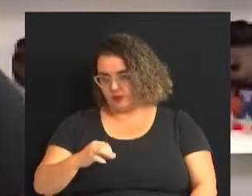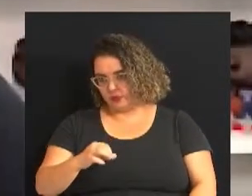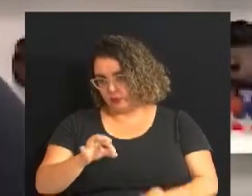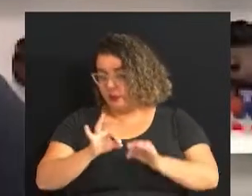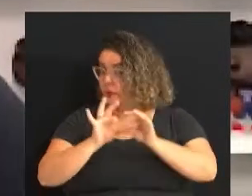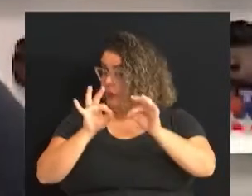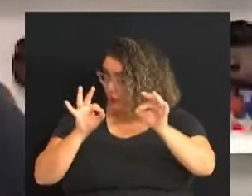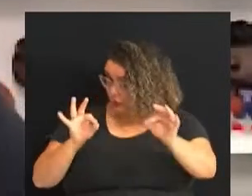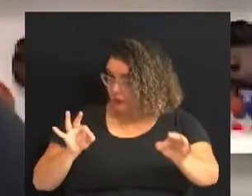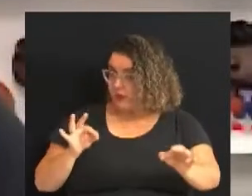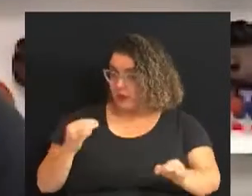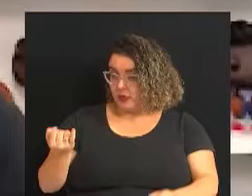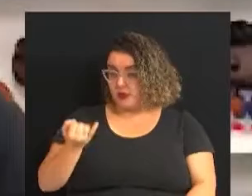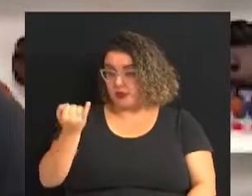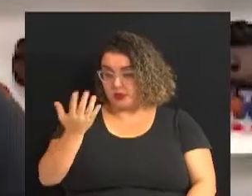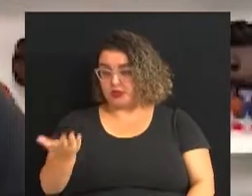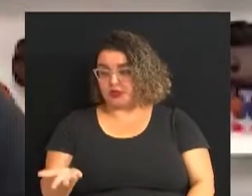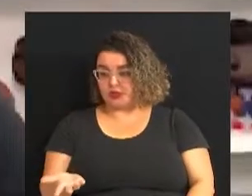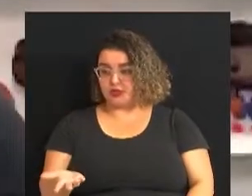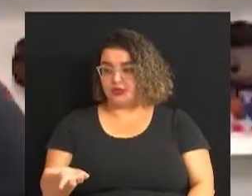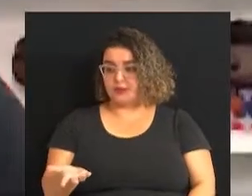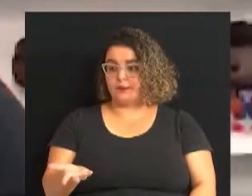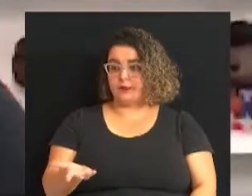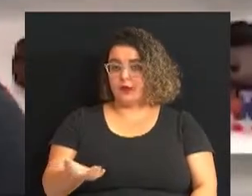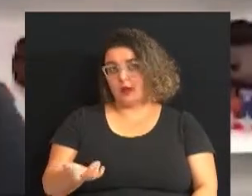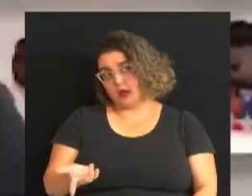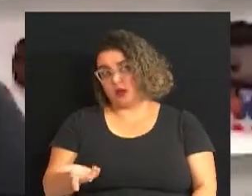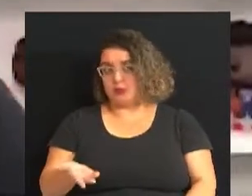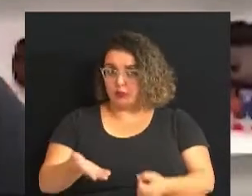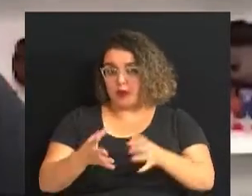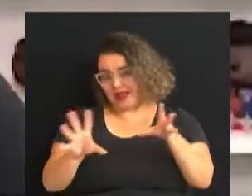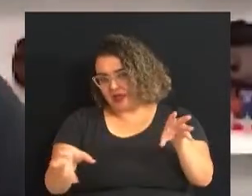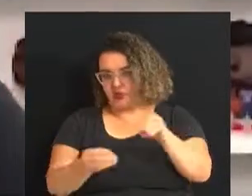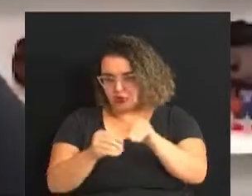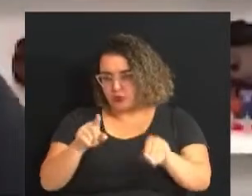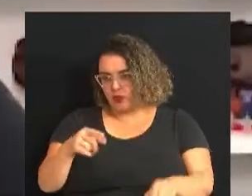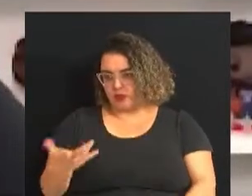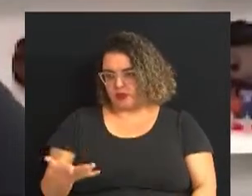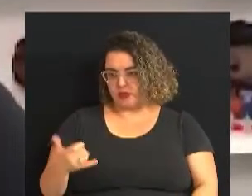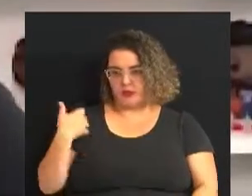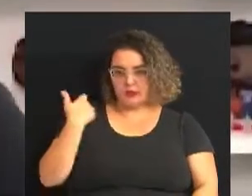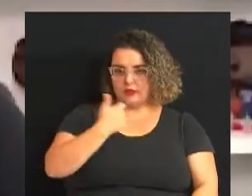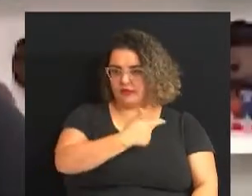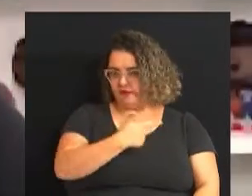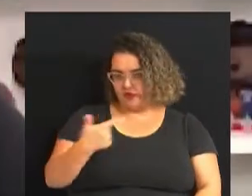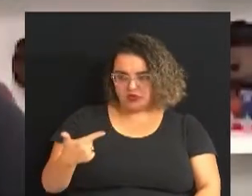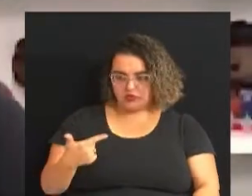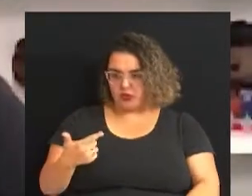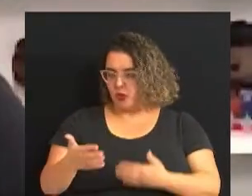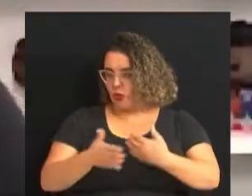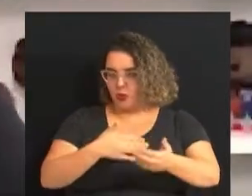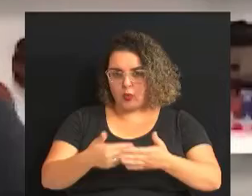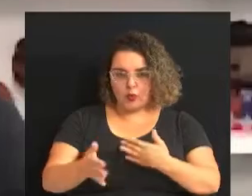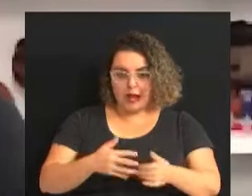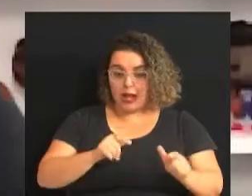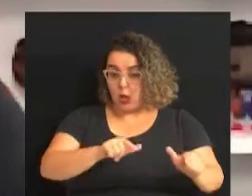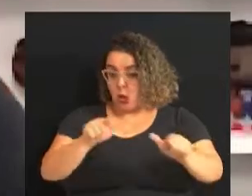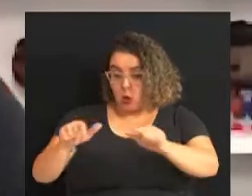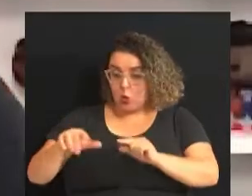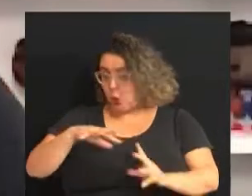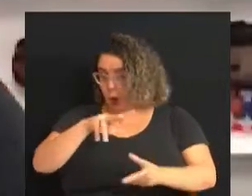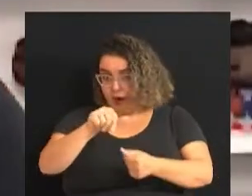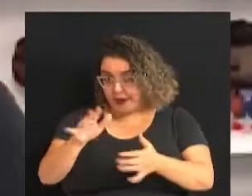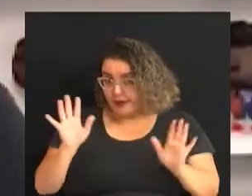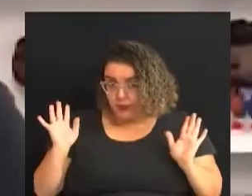bem interessante. Então, assim, a grosso modo é isso. Jogadores de até 22 anos de qualquer parte do planeta e jogadores que